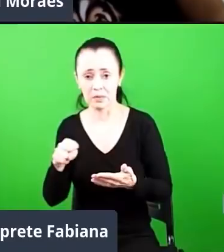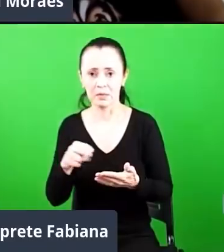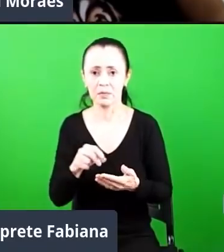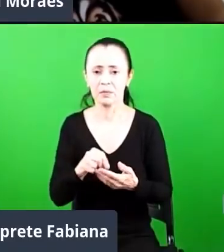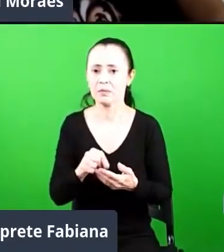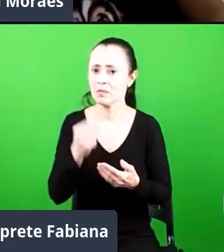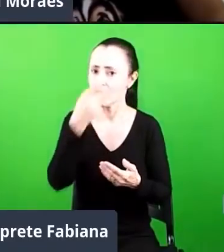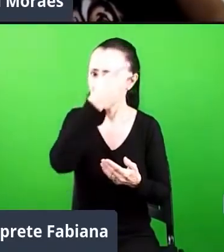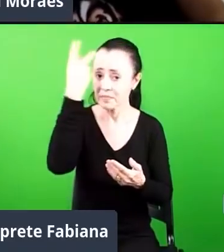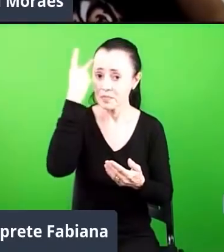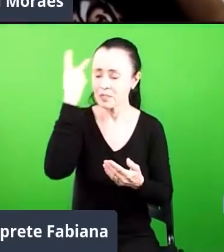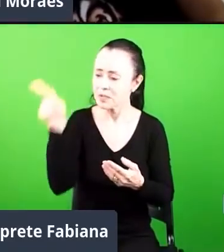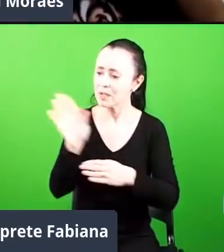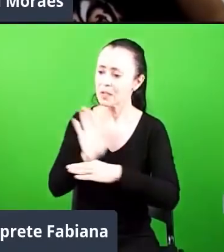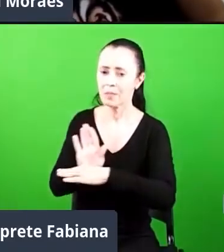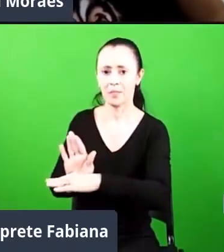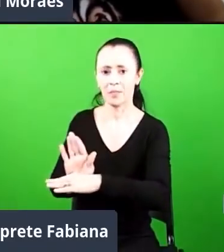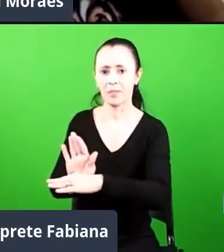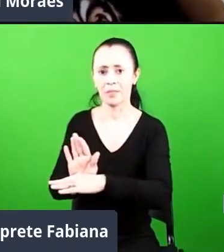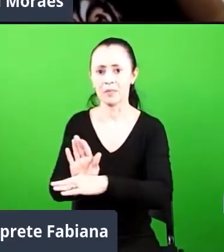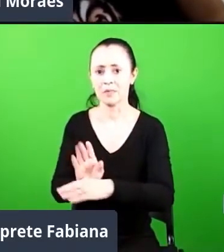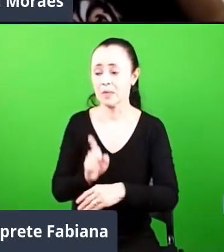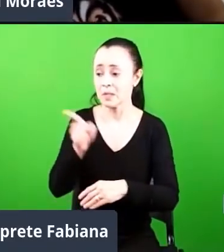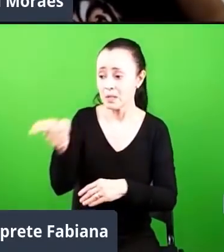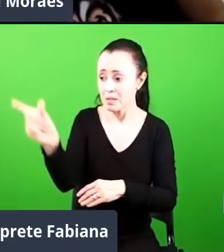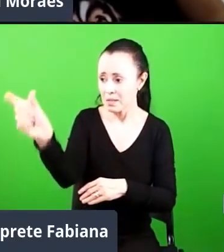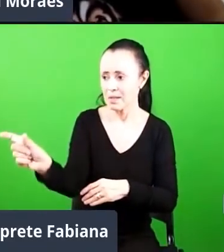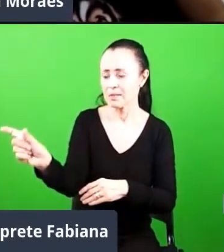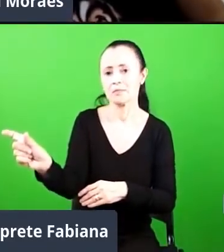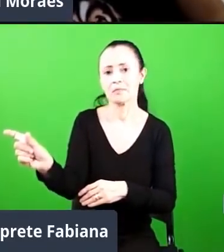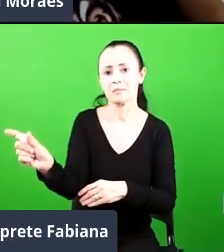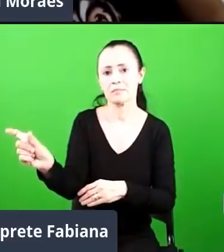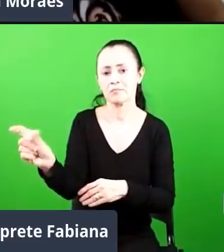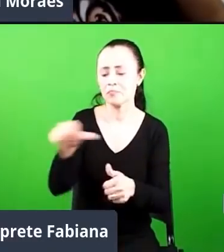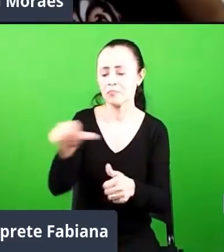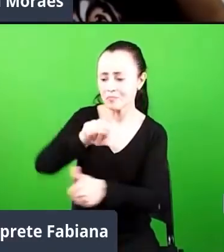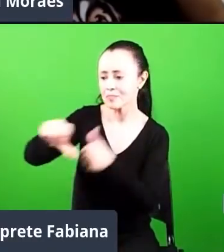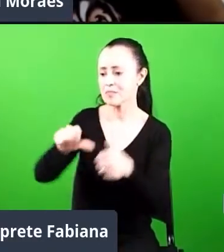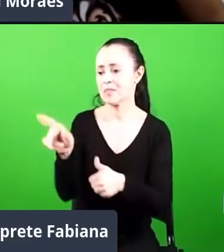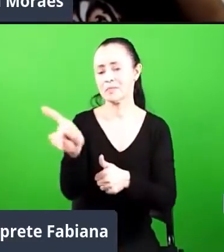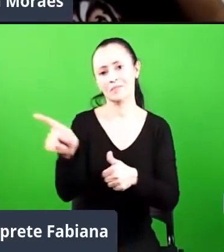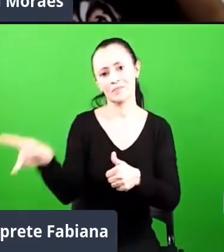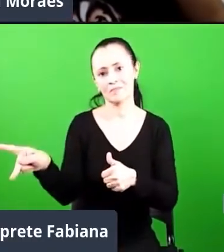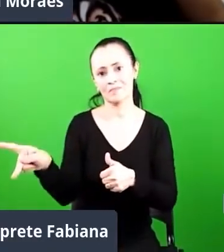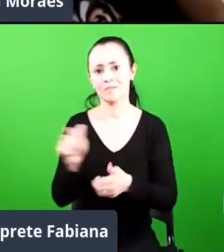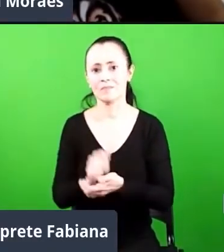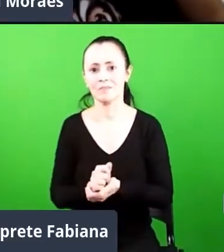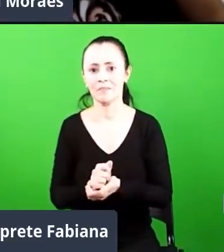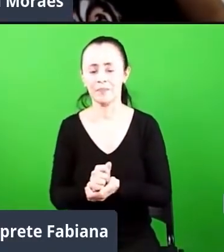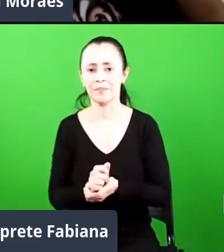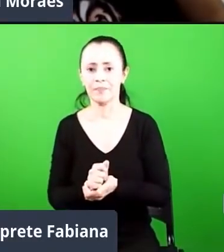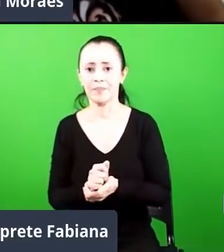né? Então, essas pessoas são transformadas em professores, e os professores em verdadeiros